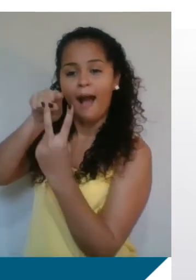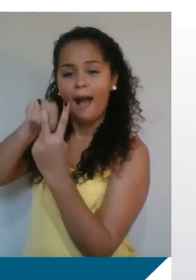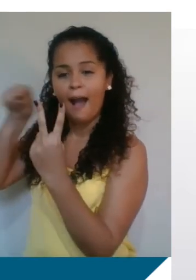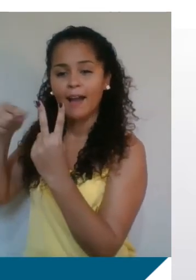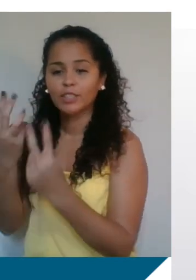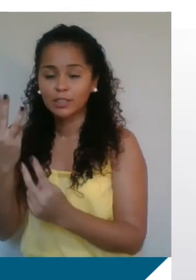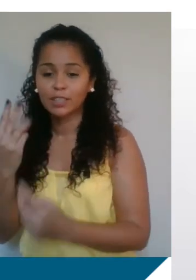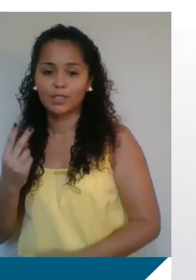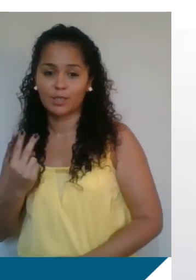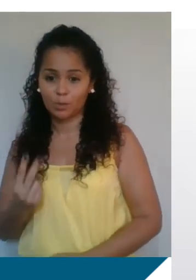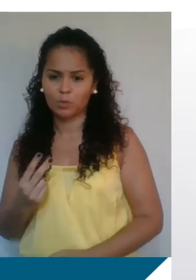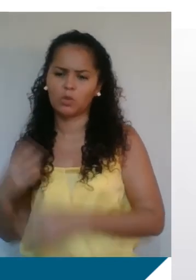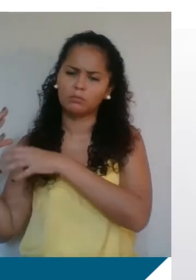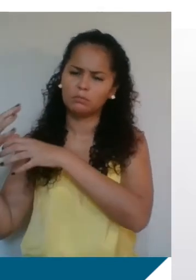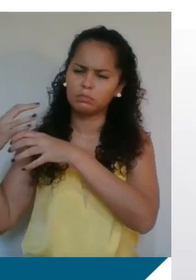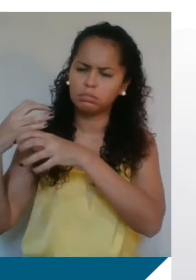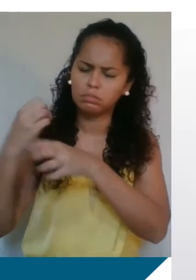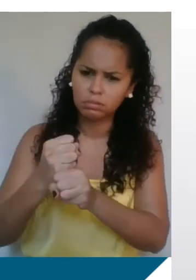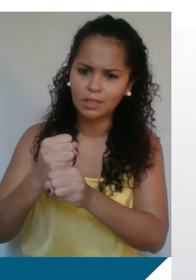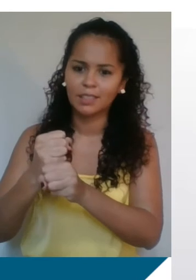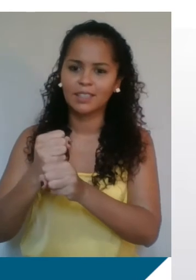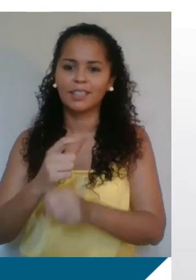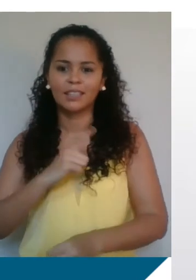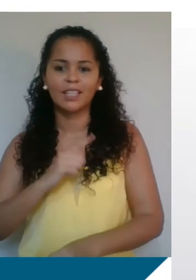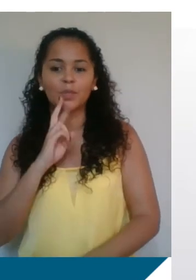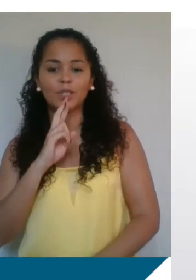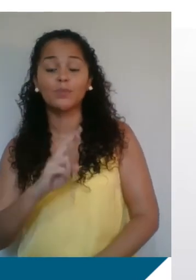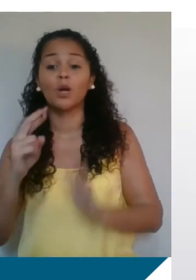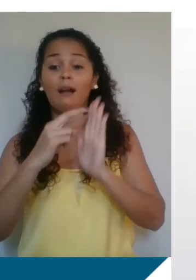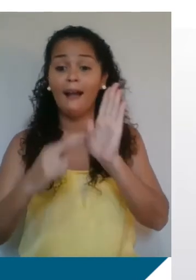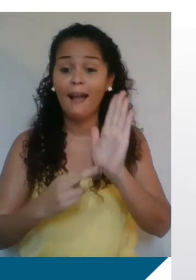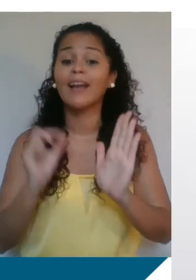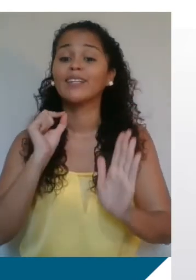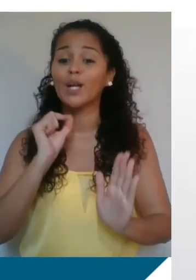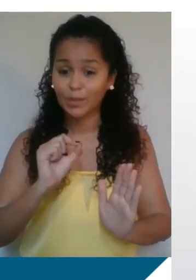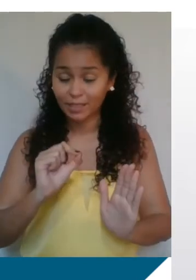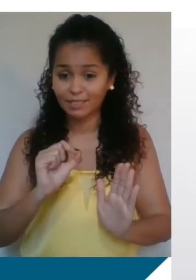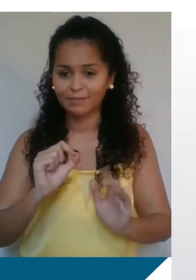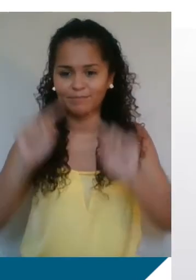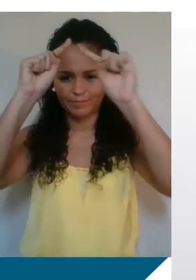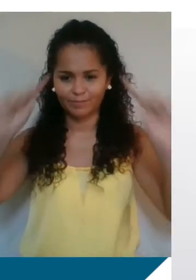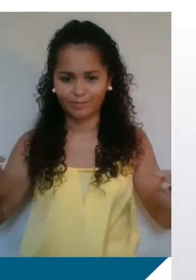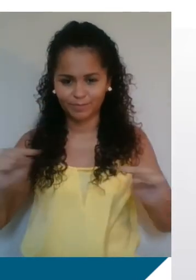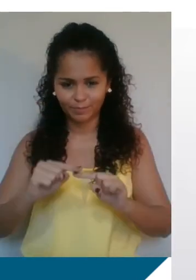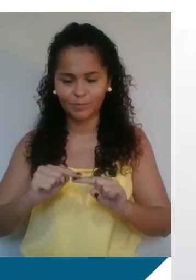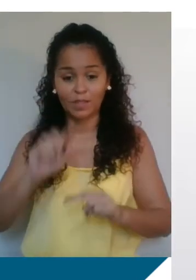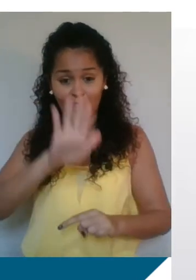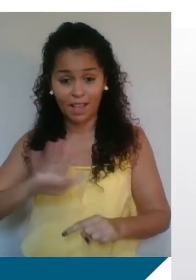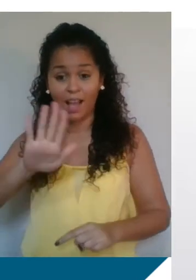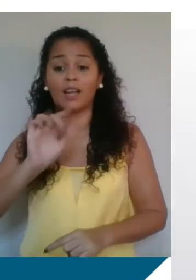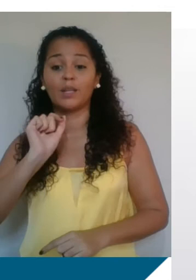as suas contas, chegamos na fórmula da área do triângulo equilátero. A área do triângulo equilátero pode ser